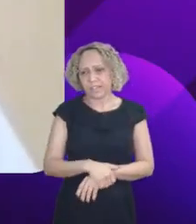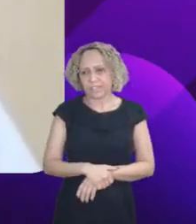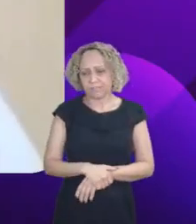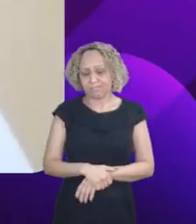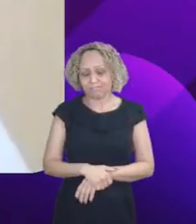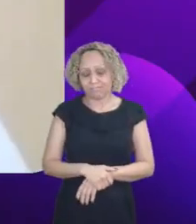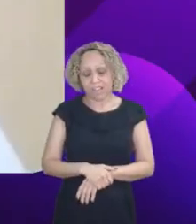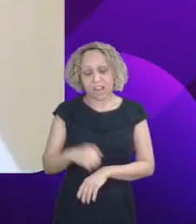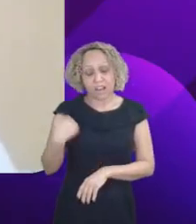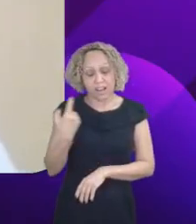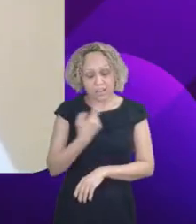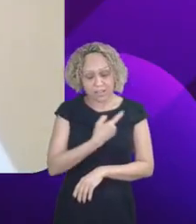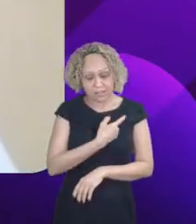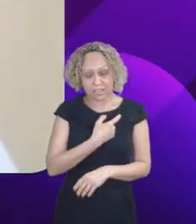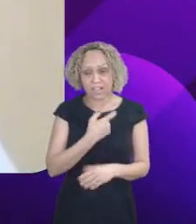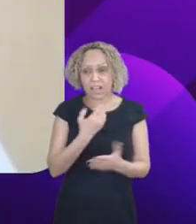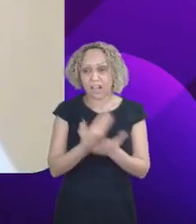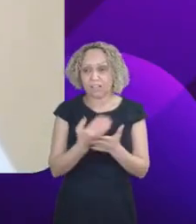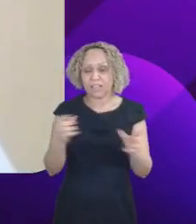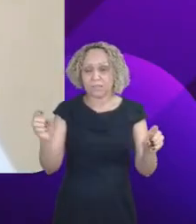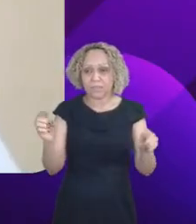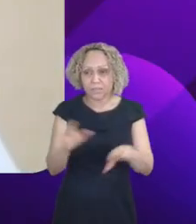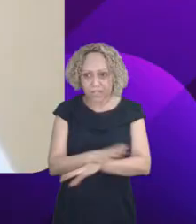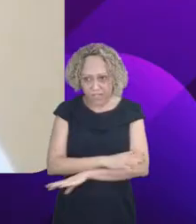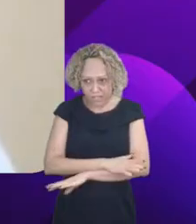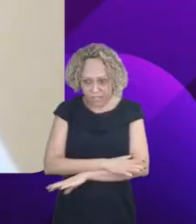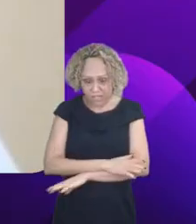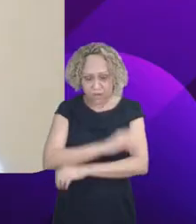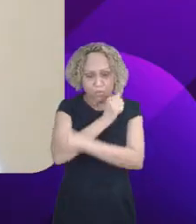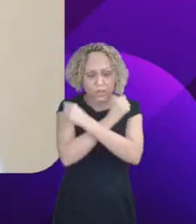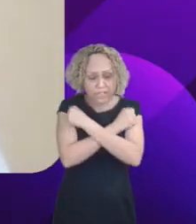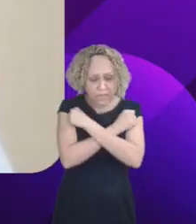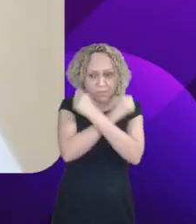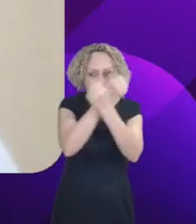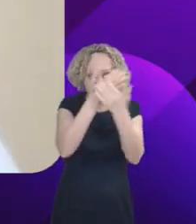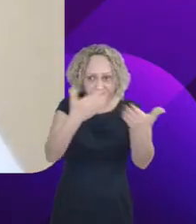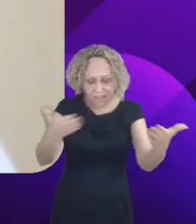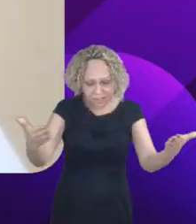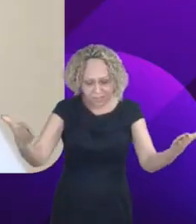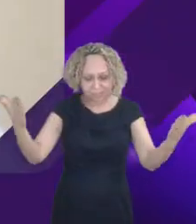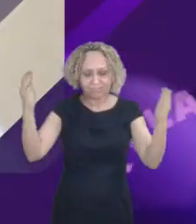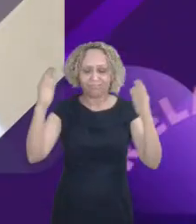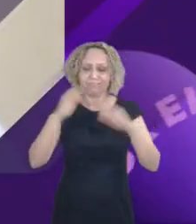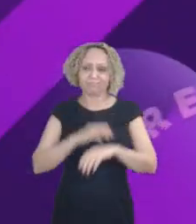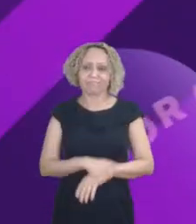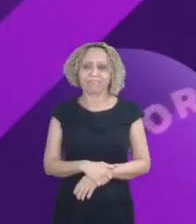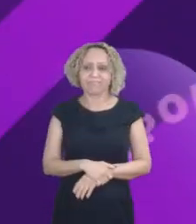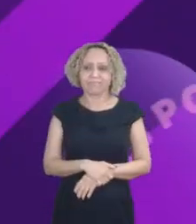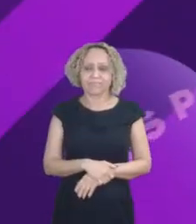por aqui. Quero agradecer muito a companhia de vocês até aqui. Um grande abraço e estamos sempre à disposição.